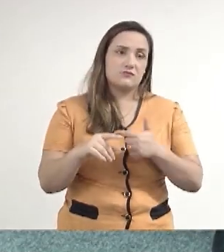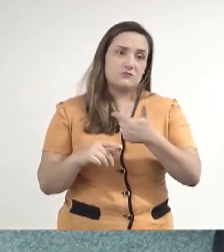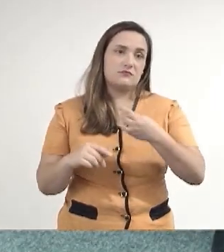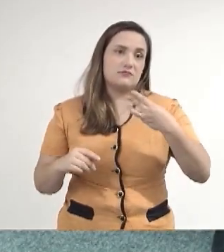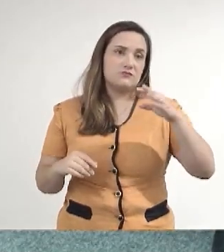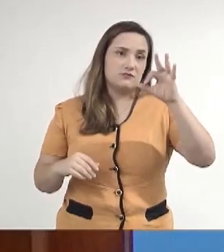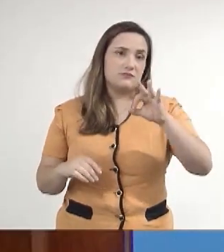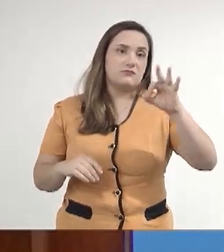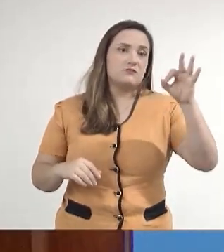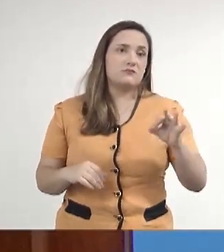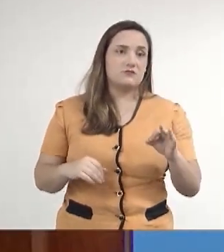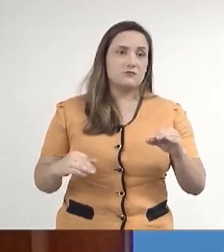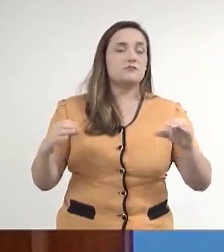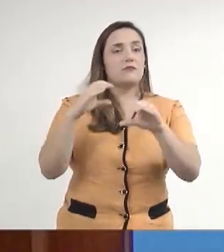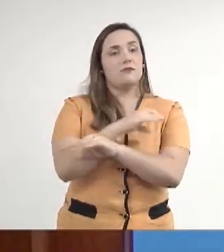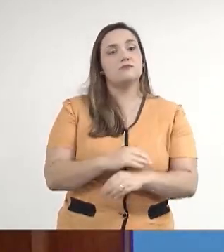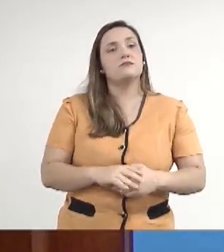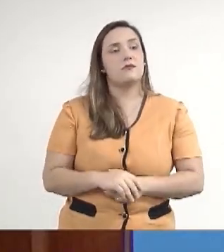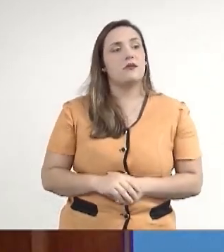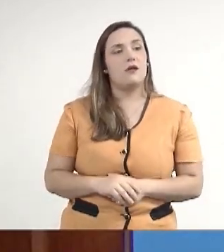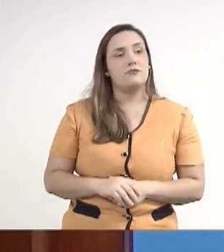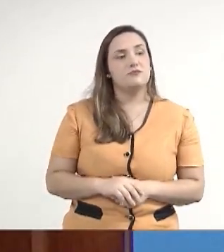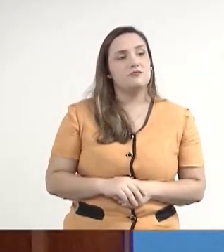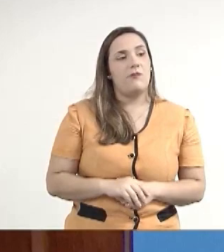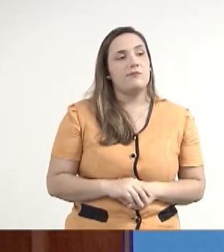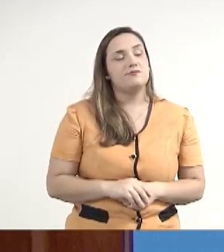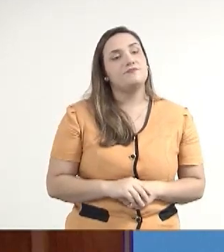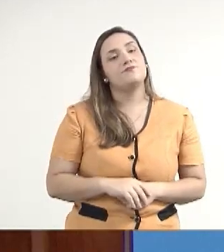23,50% do trecho total. E nós teríamos